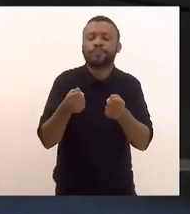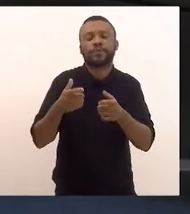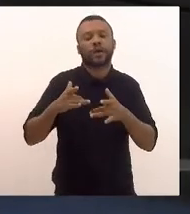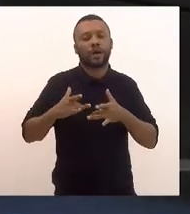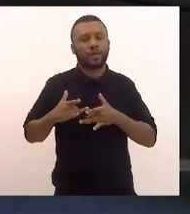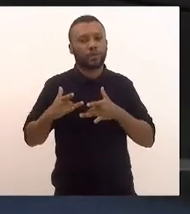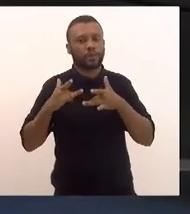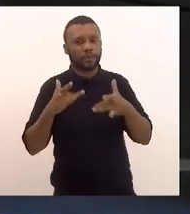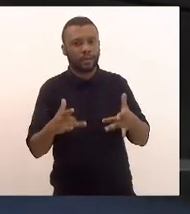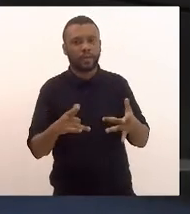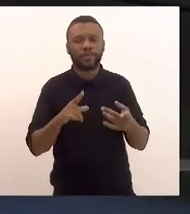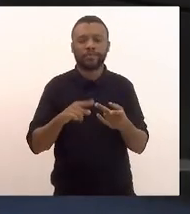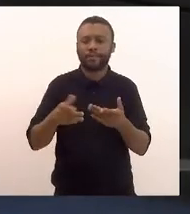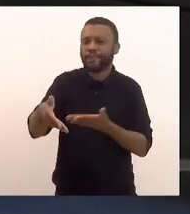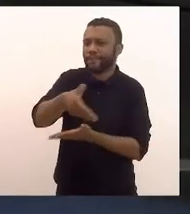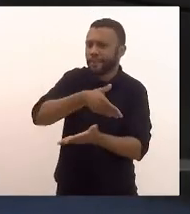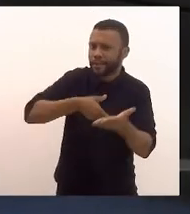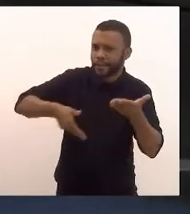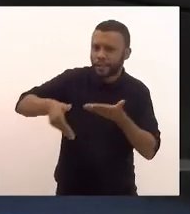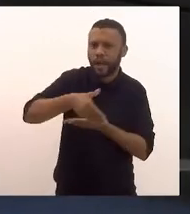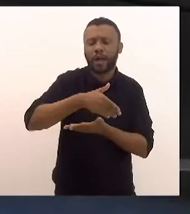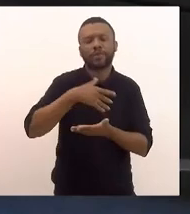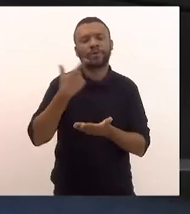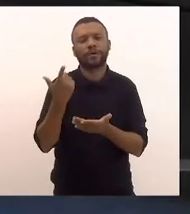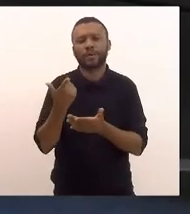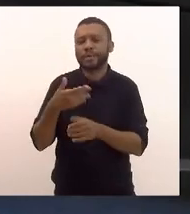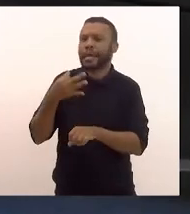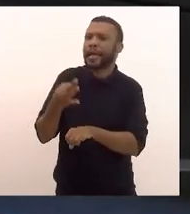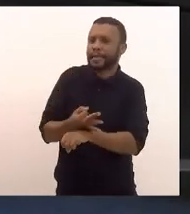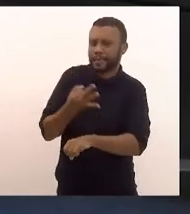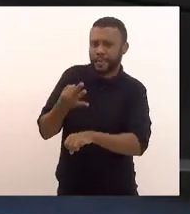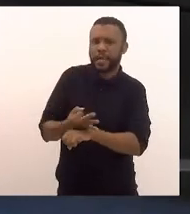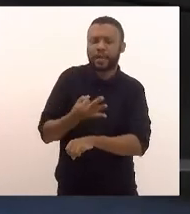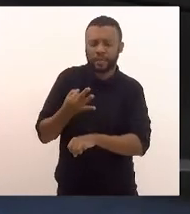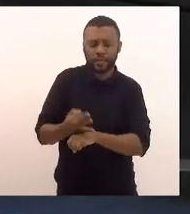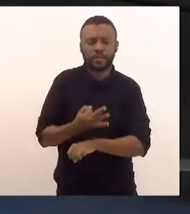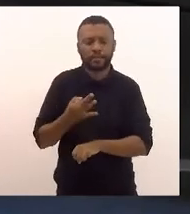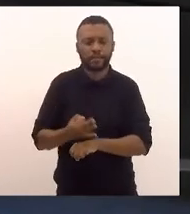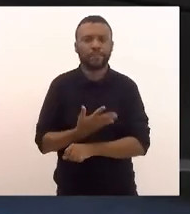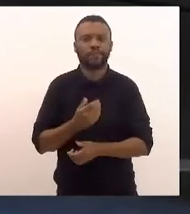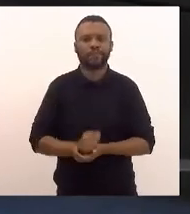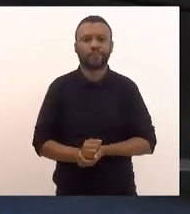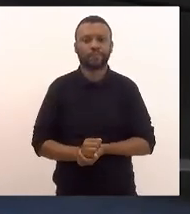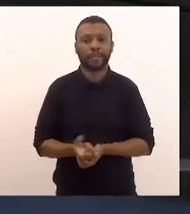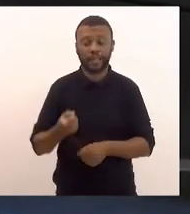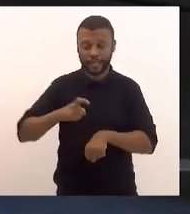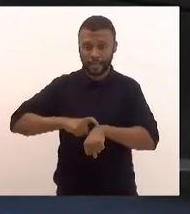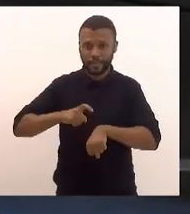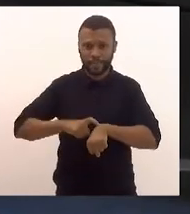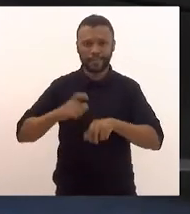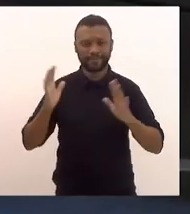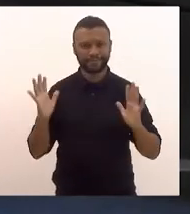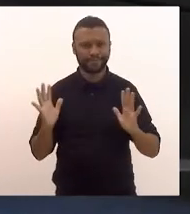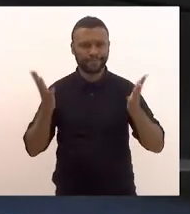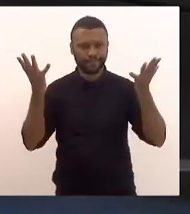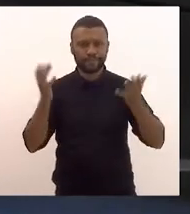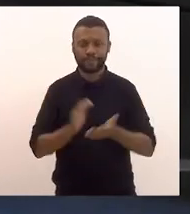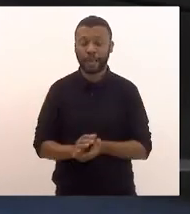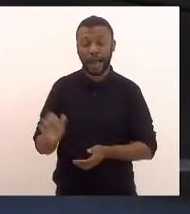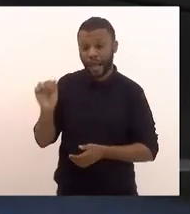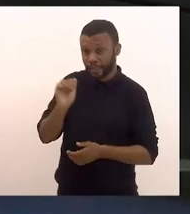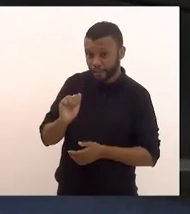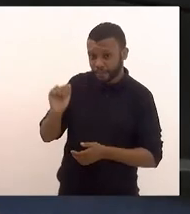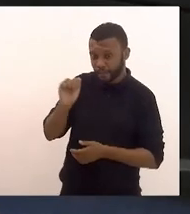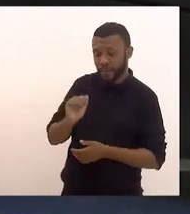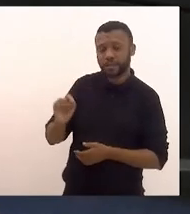solidariedade Fraternidade e resiliência nessa sessão solene asperge